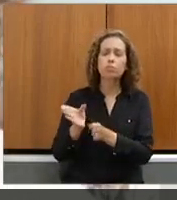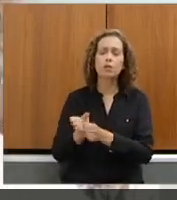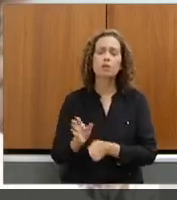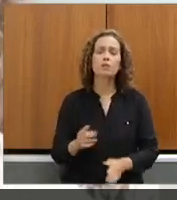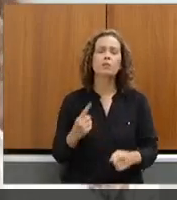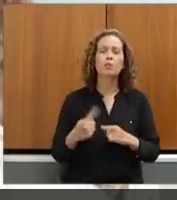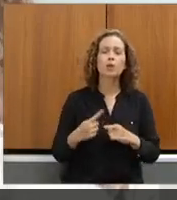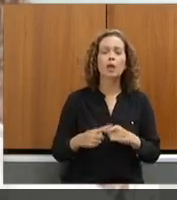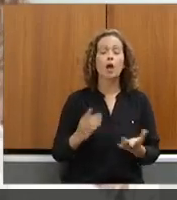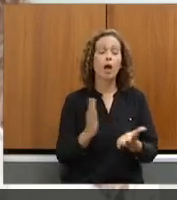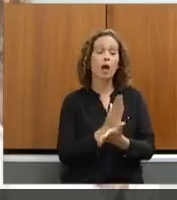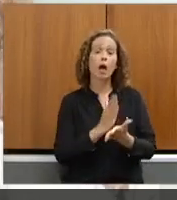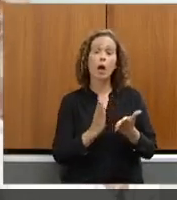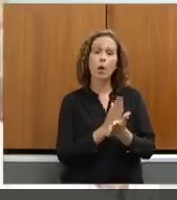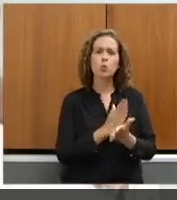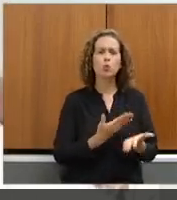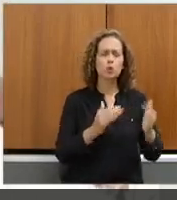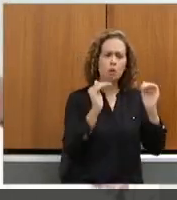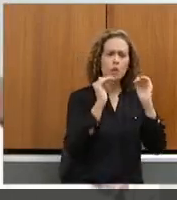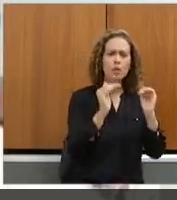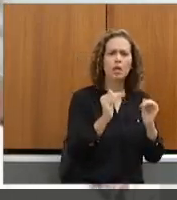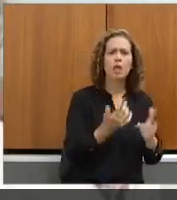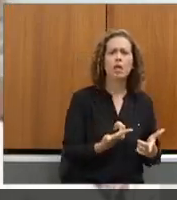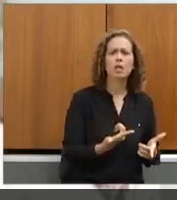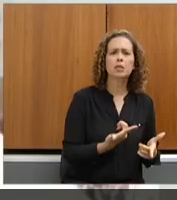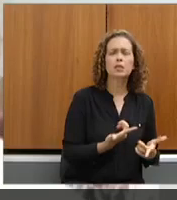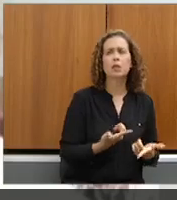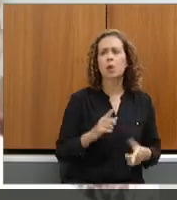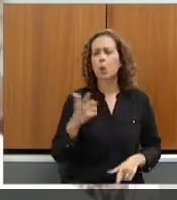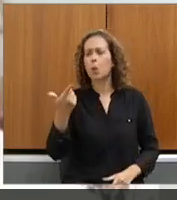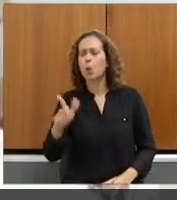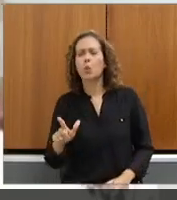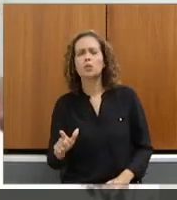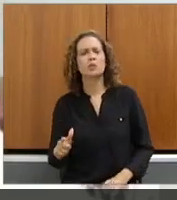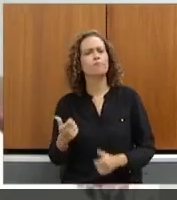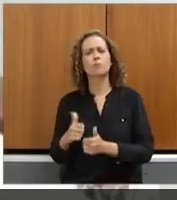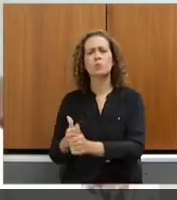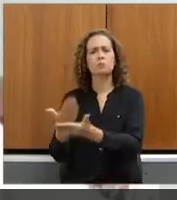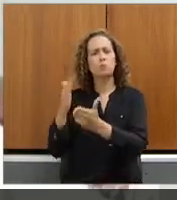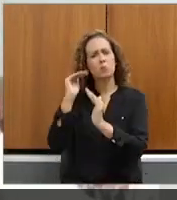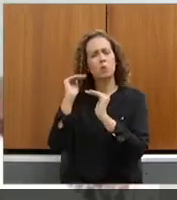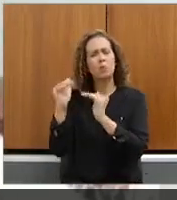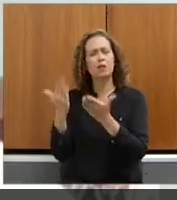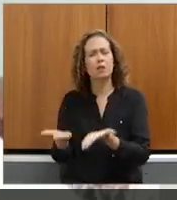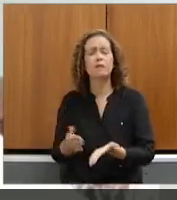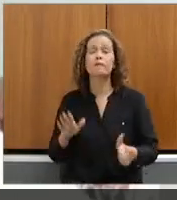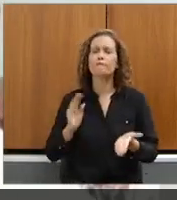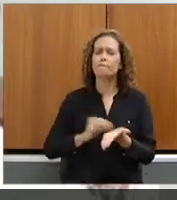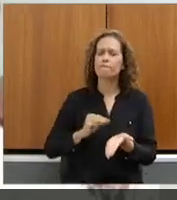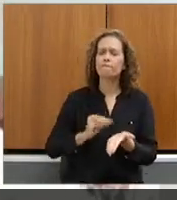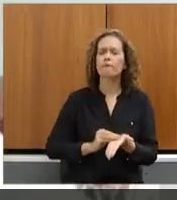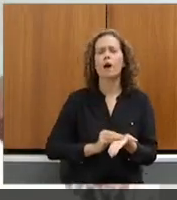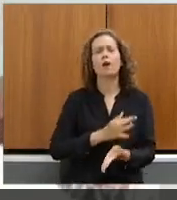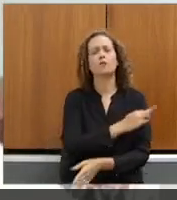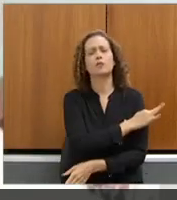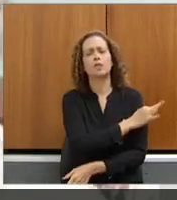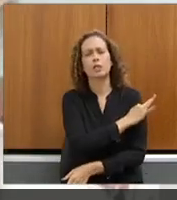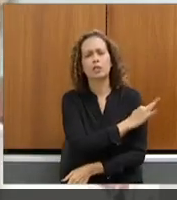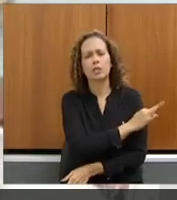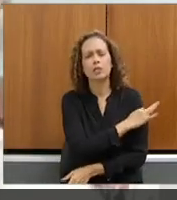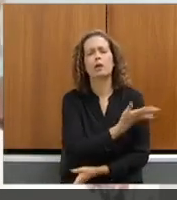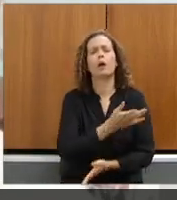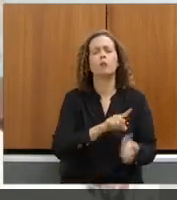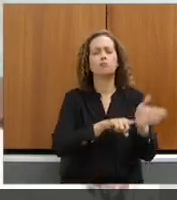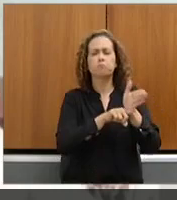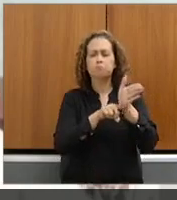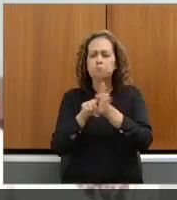problema de um seguir a onda roxa o outro segui pela metade o outro não seguir acho que falta ainda o maior fiscalização o apoio da